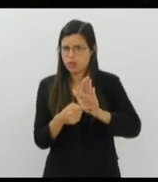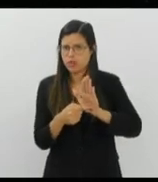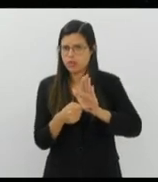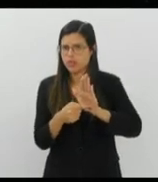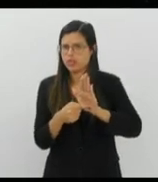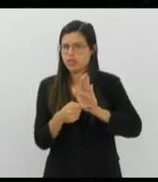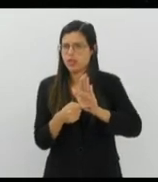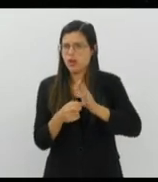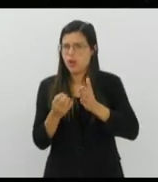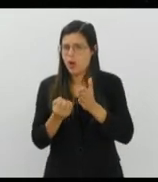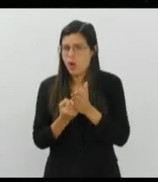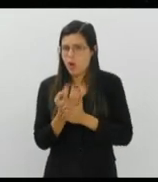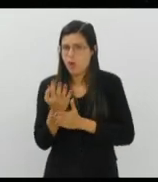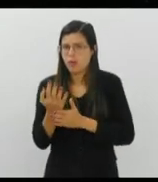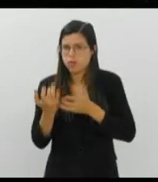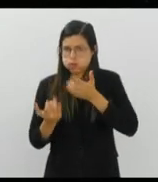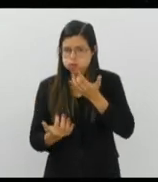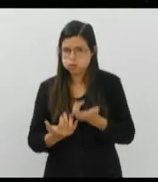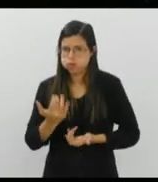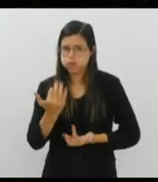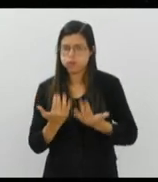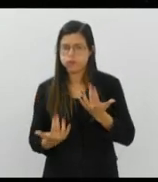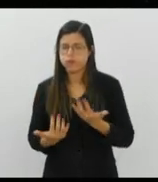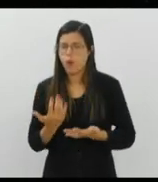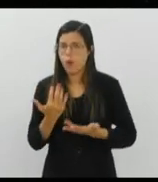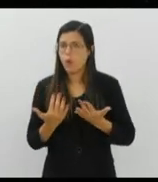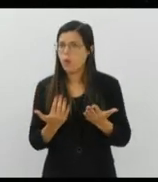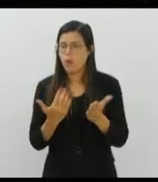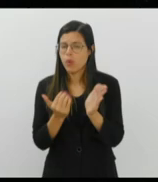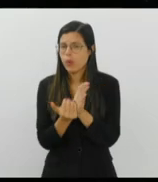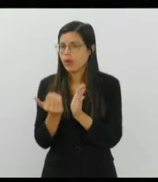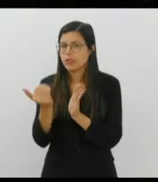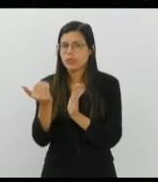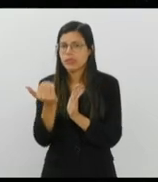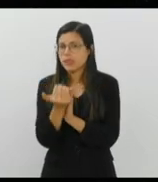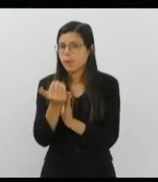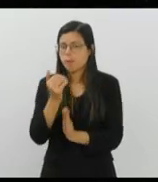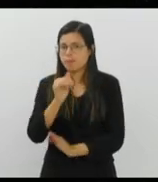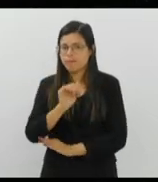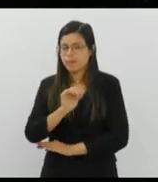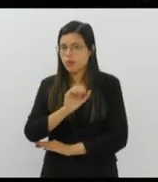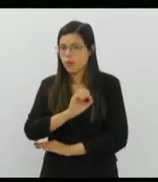O número de incêndios florestais cresceu